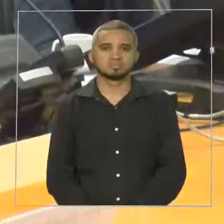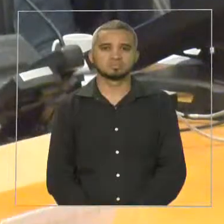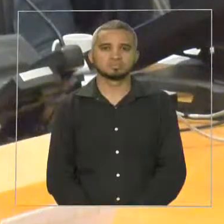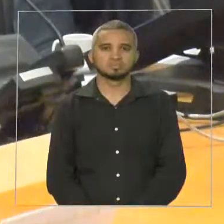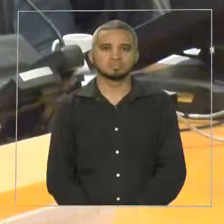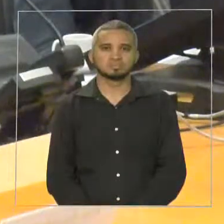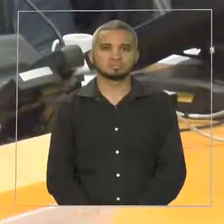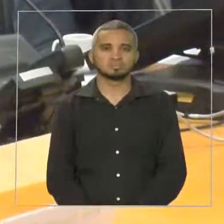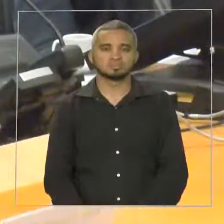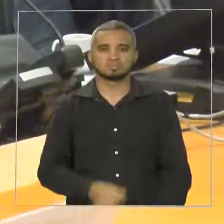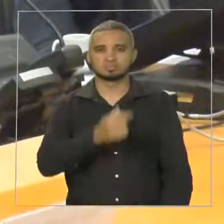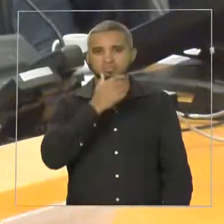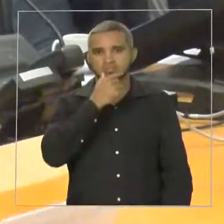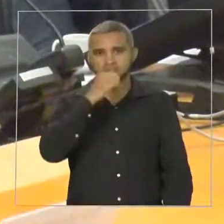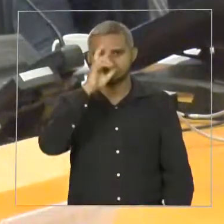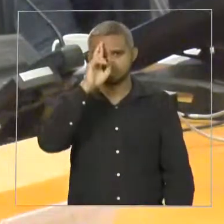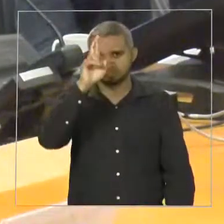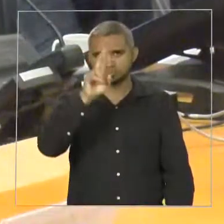Senhor presidente,